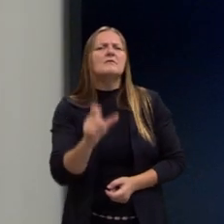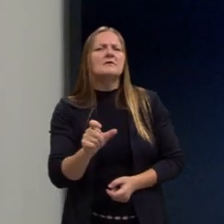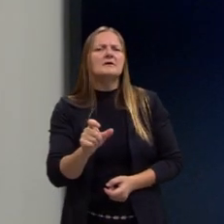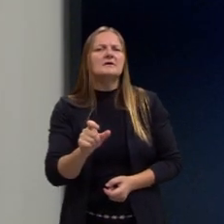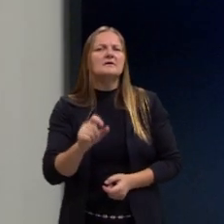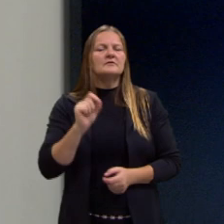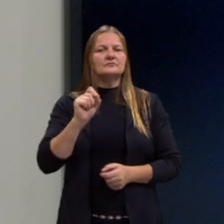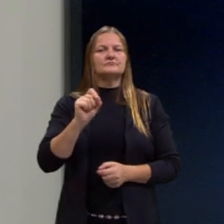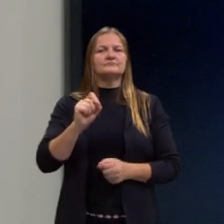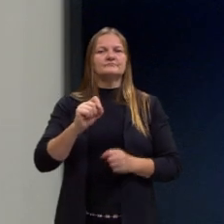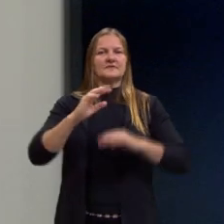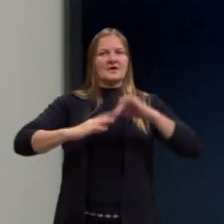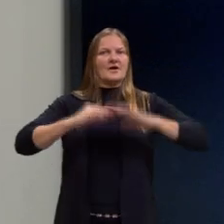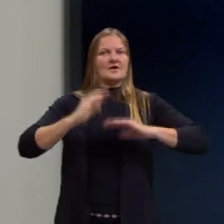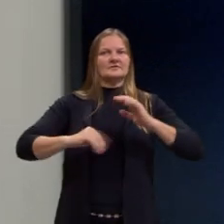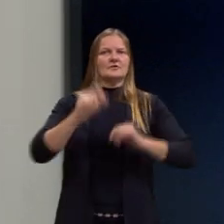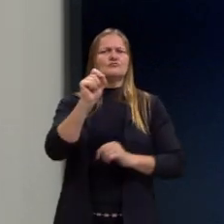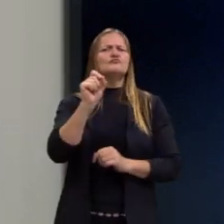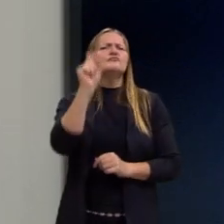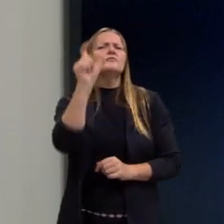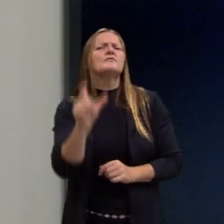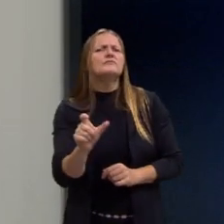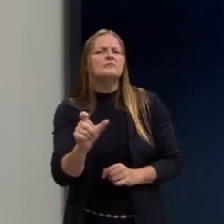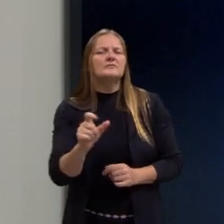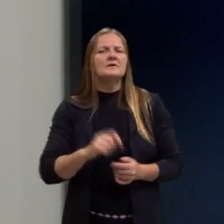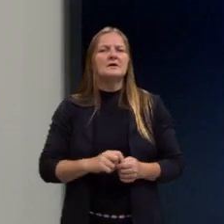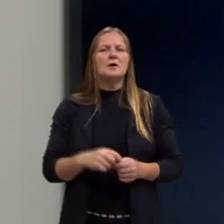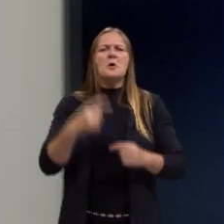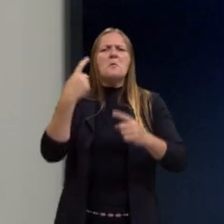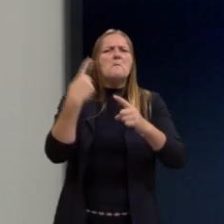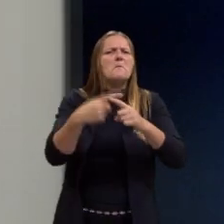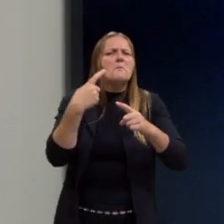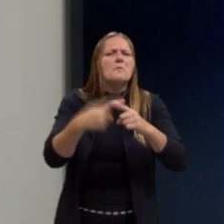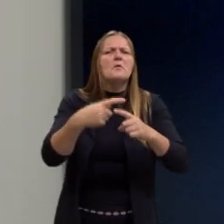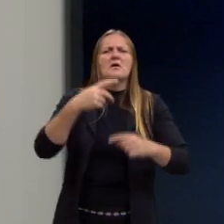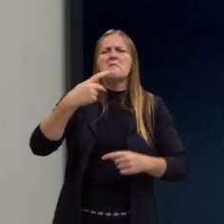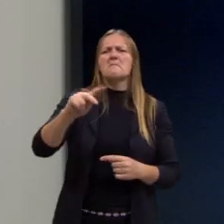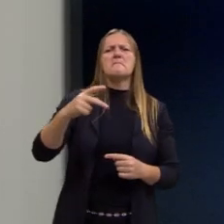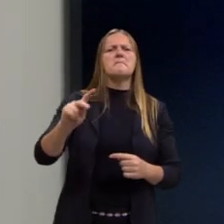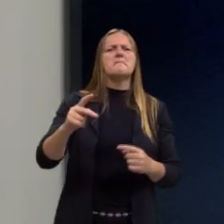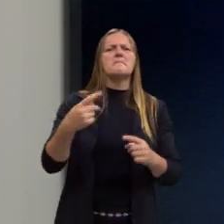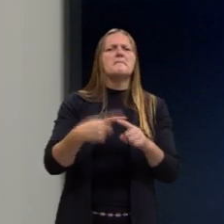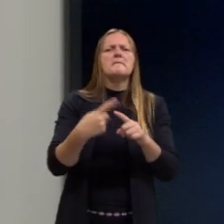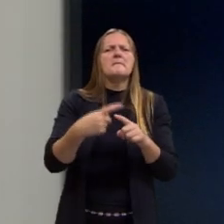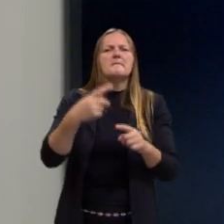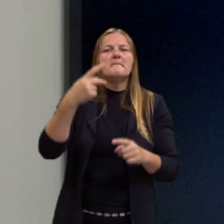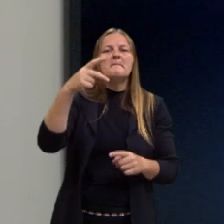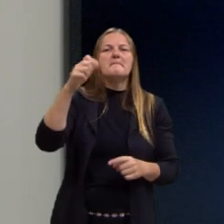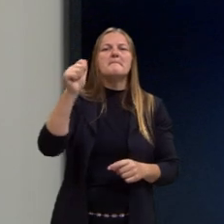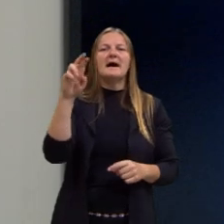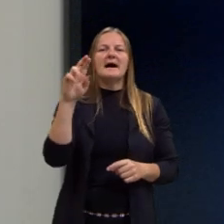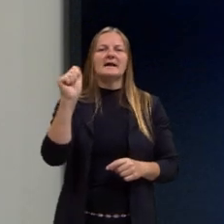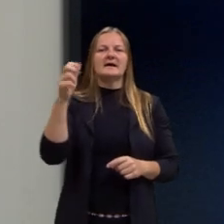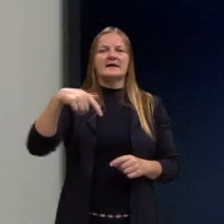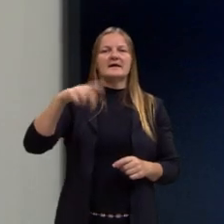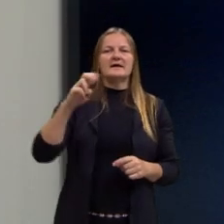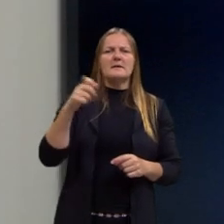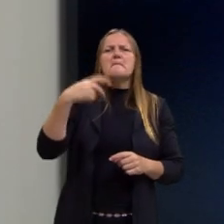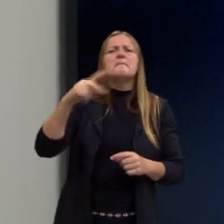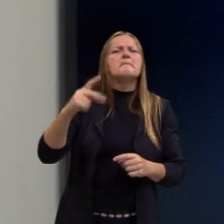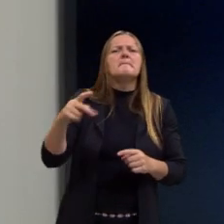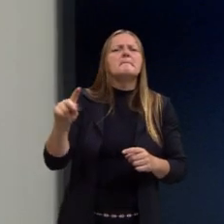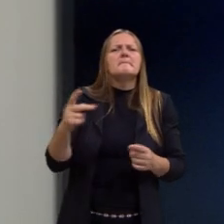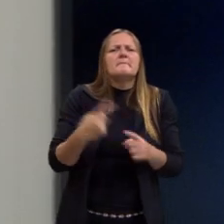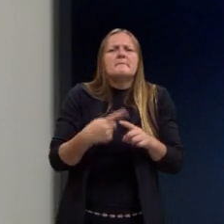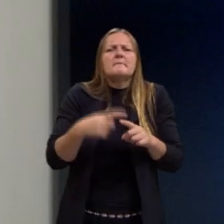é o agente dessa ação para que o para que é qual é a finalidade da